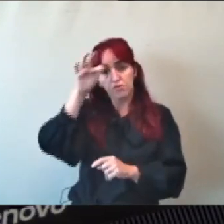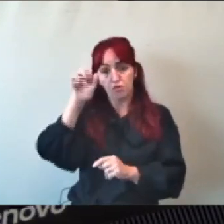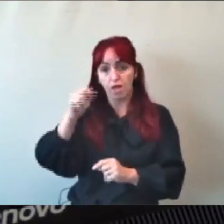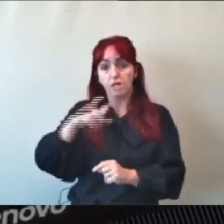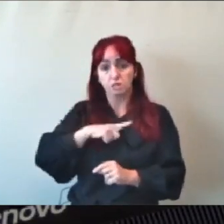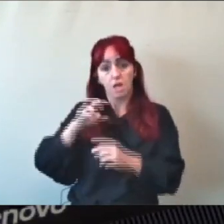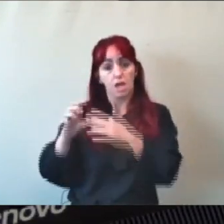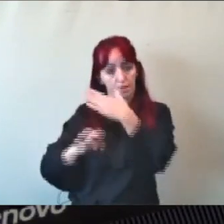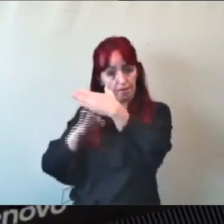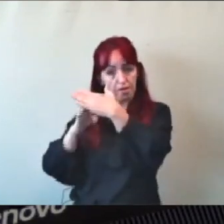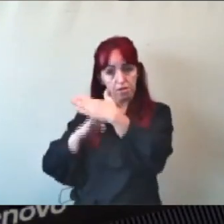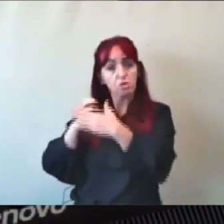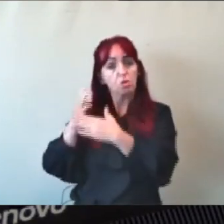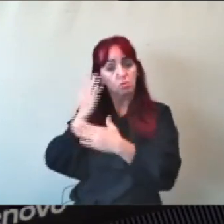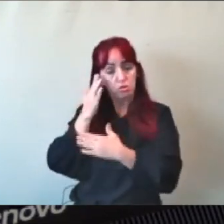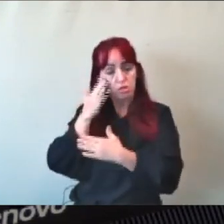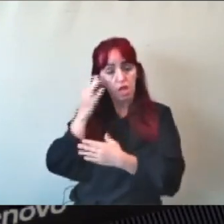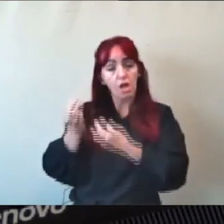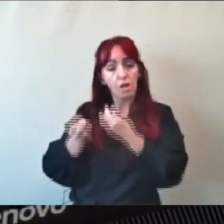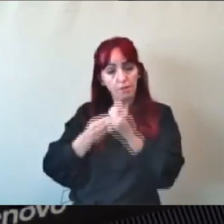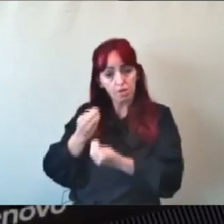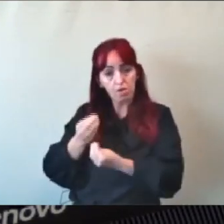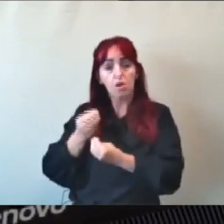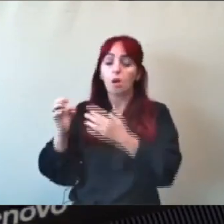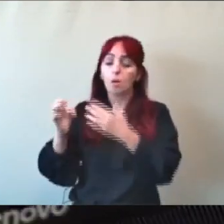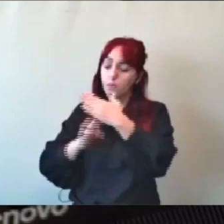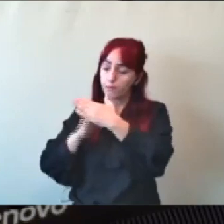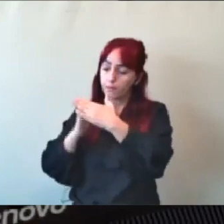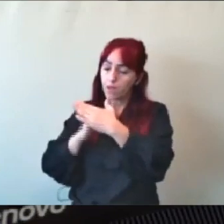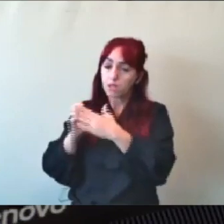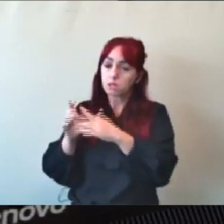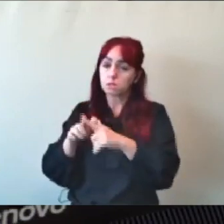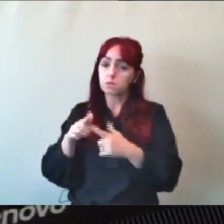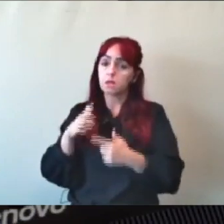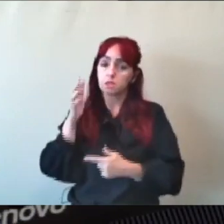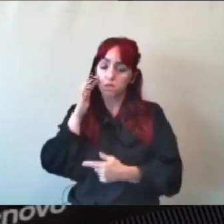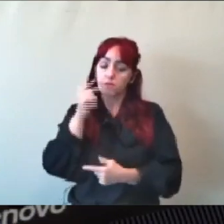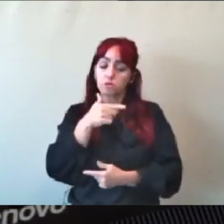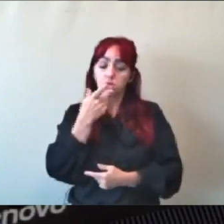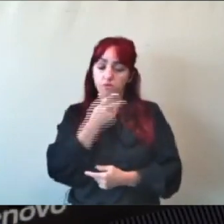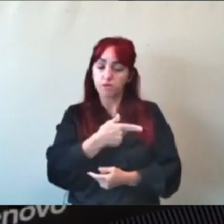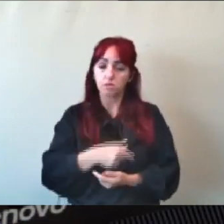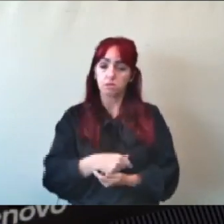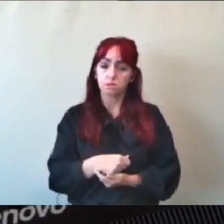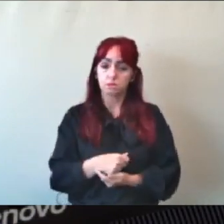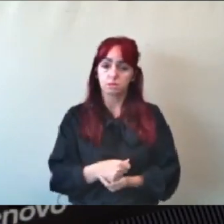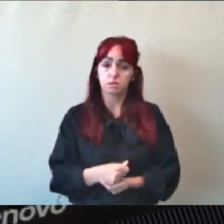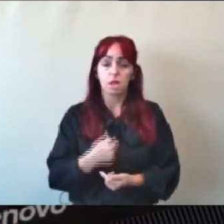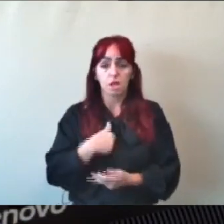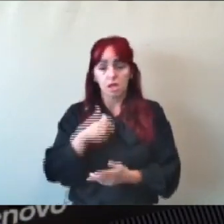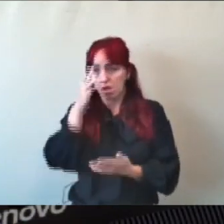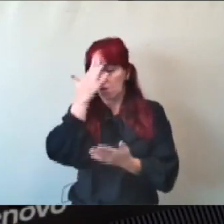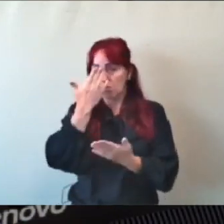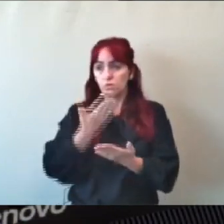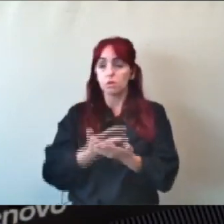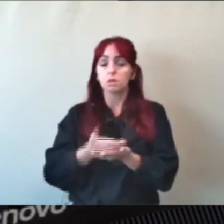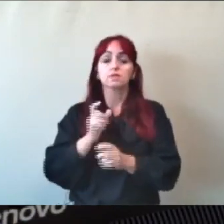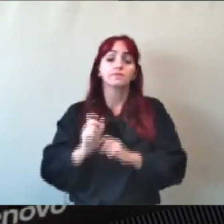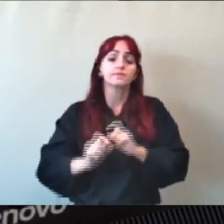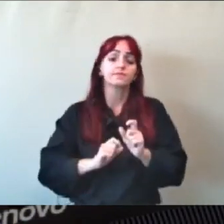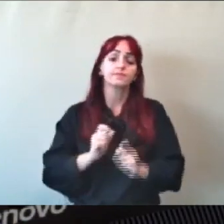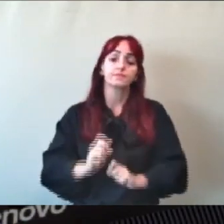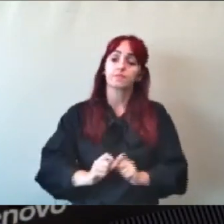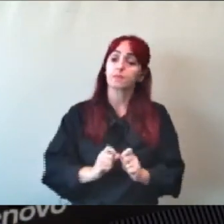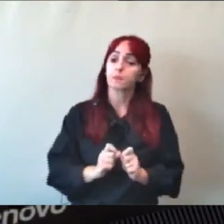entende muito bem do que todos vocês estão falando. Eu acredito que, para que